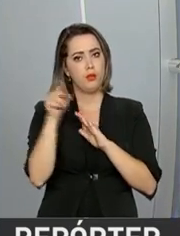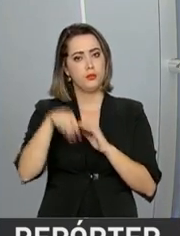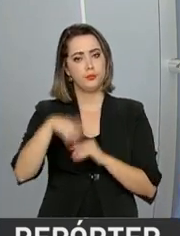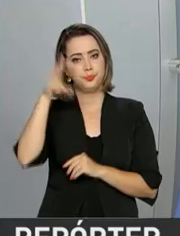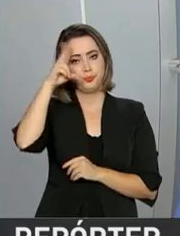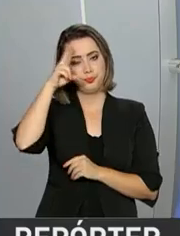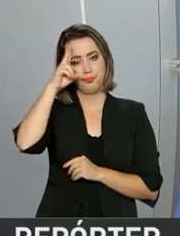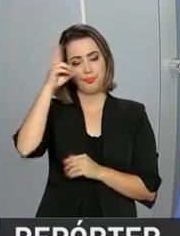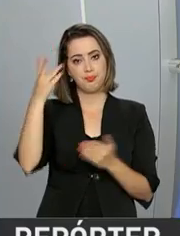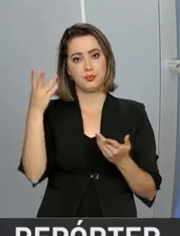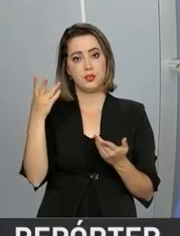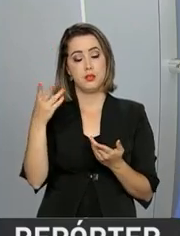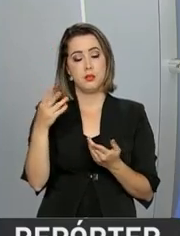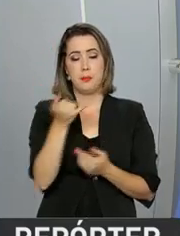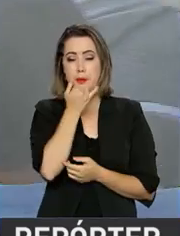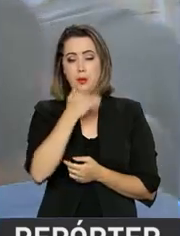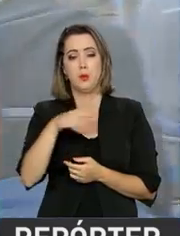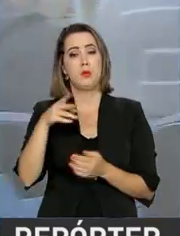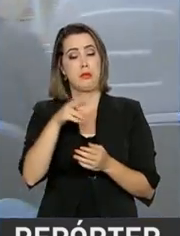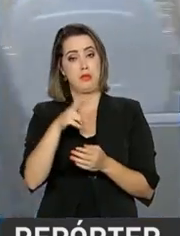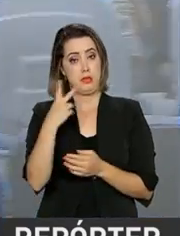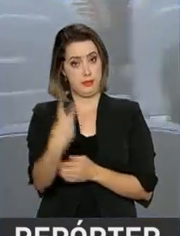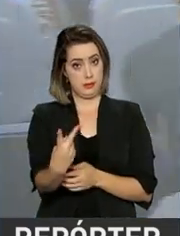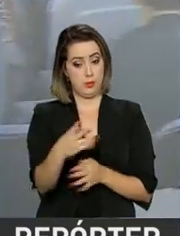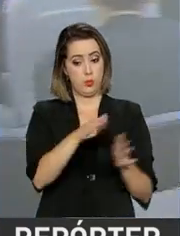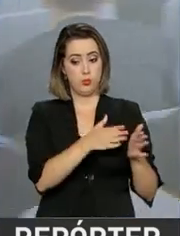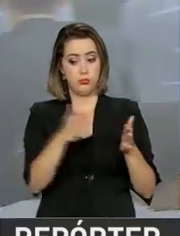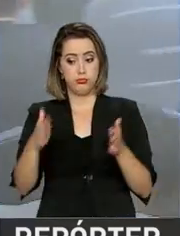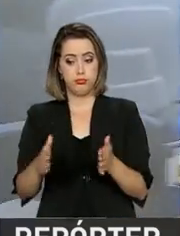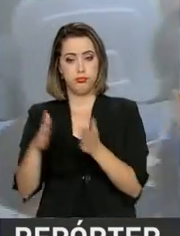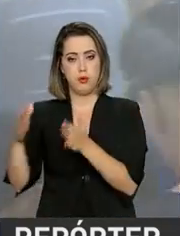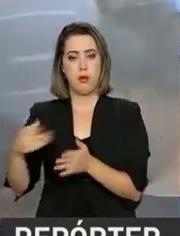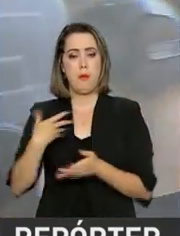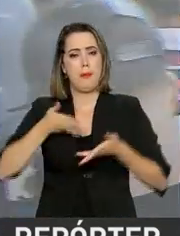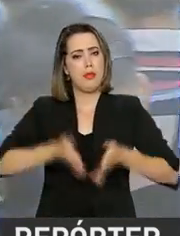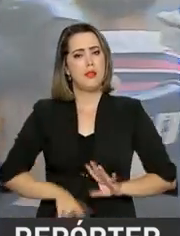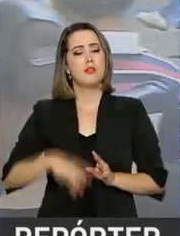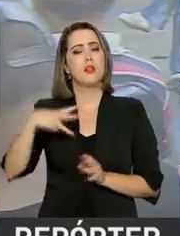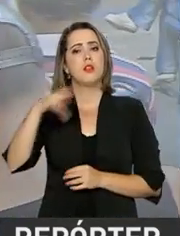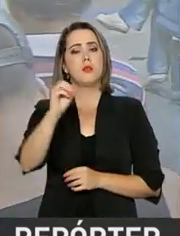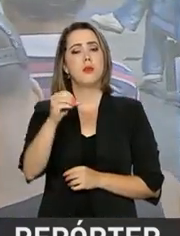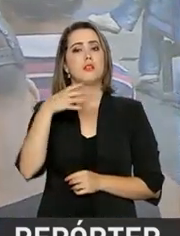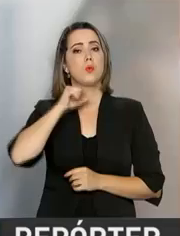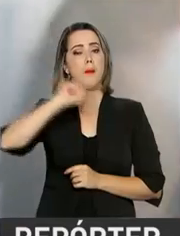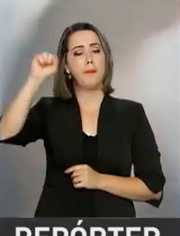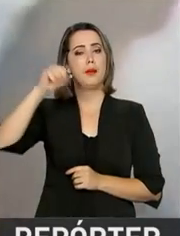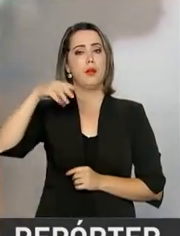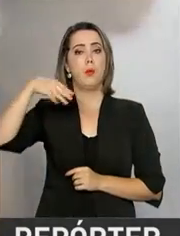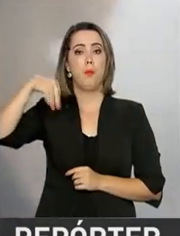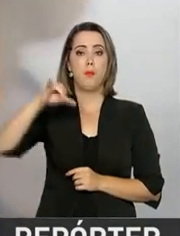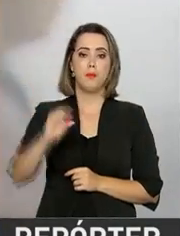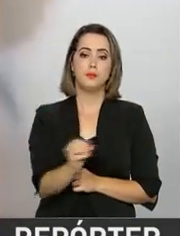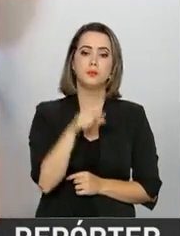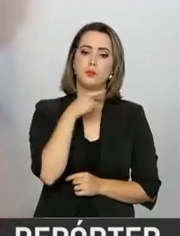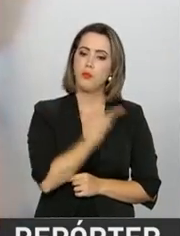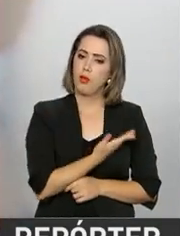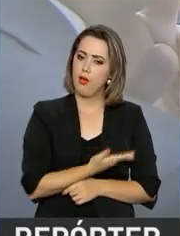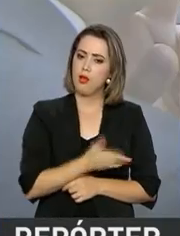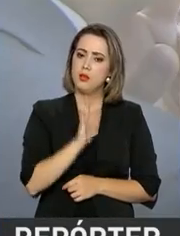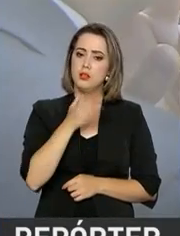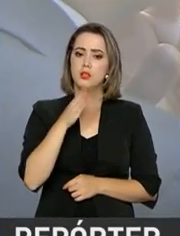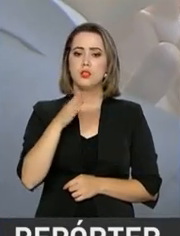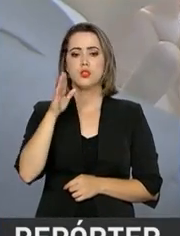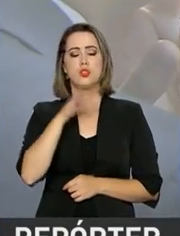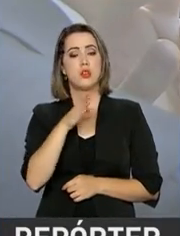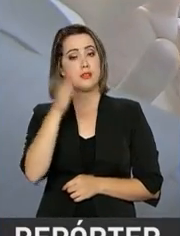nessa segunda etapa de saques. Eles nasceram em março, abril ou maio. É o caso de Gustavo, que já sabe o que fazer com